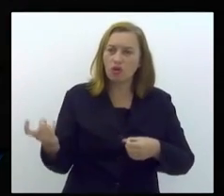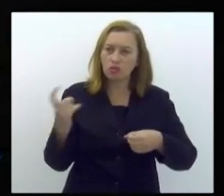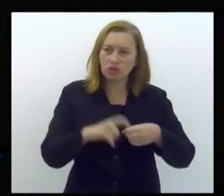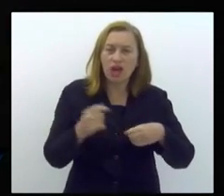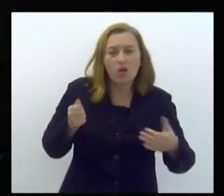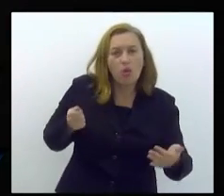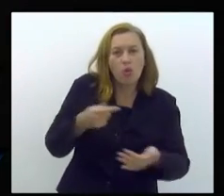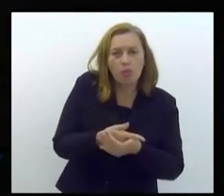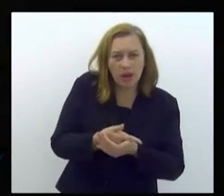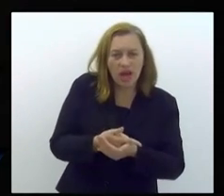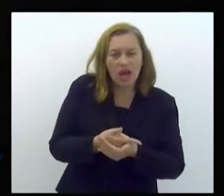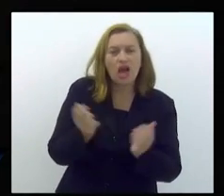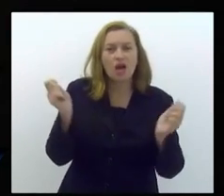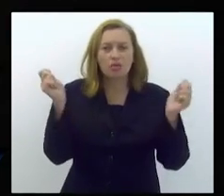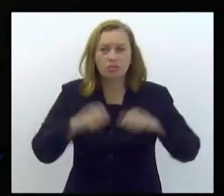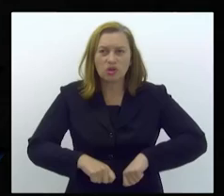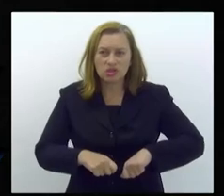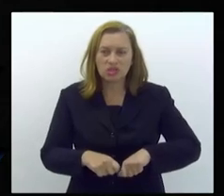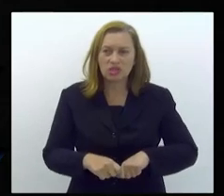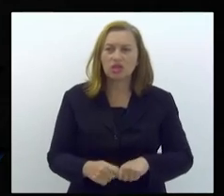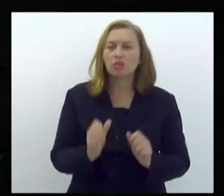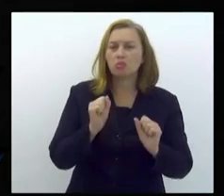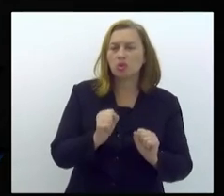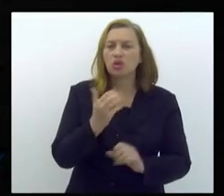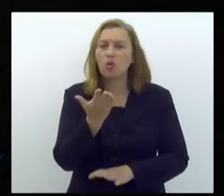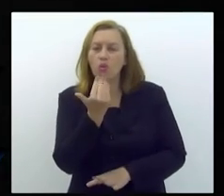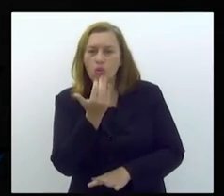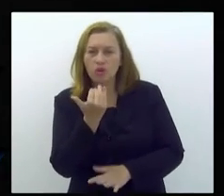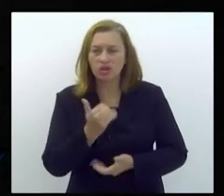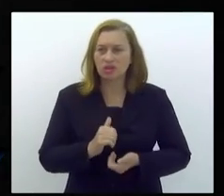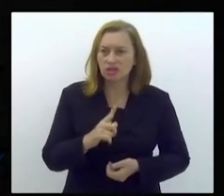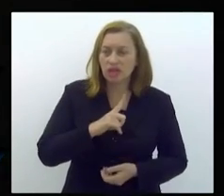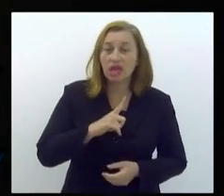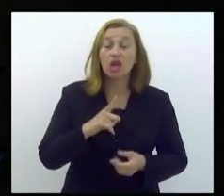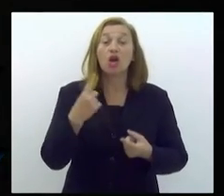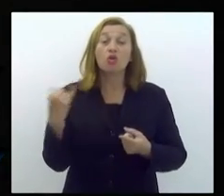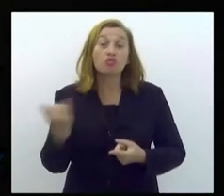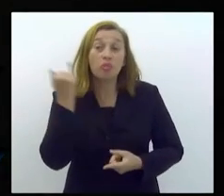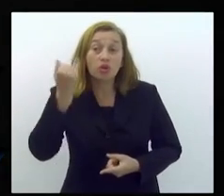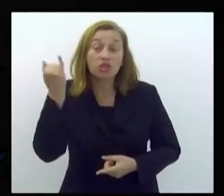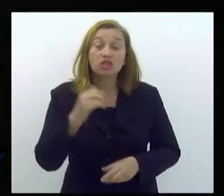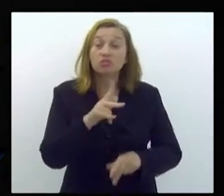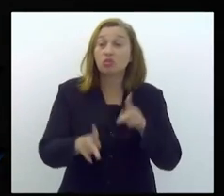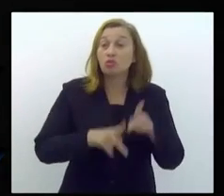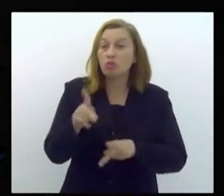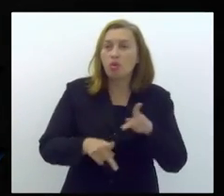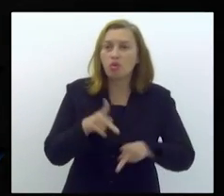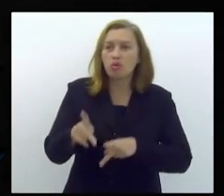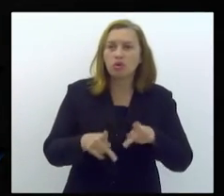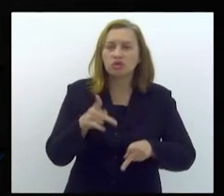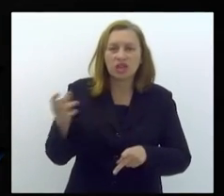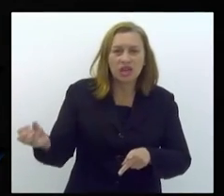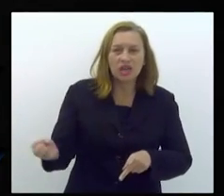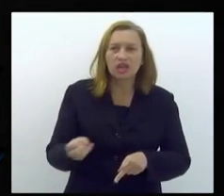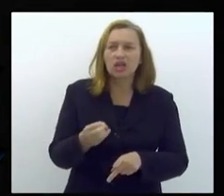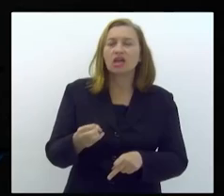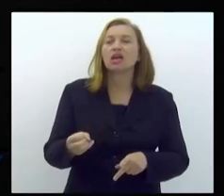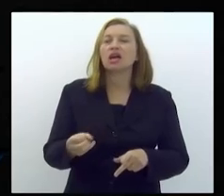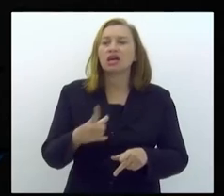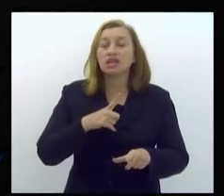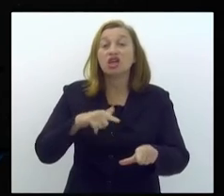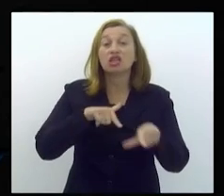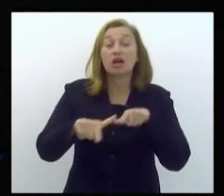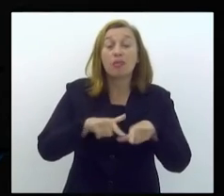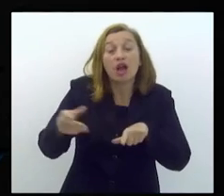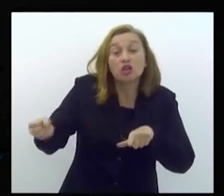comprar de ter acesso alimentos bens de consumo porque o que importa para o nosso povo é a geração de emprego o